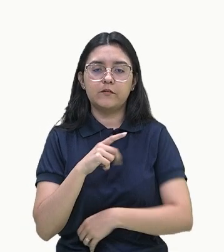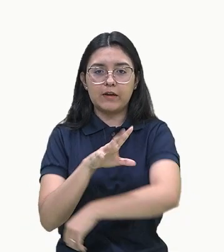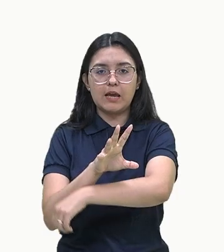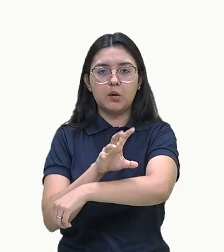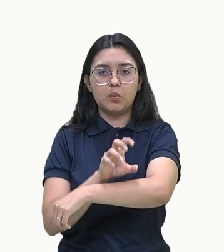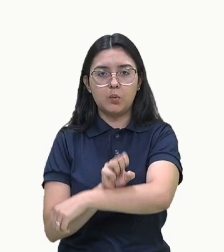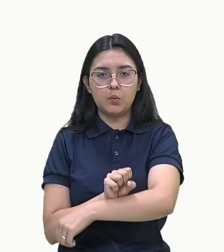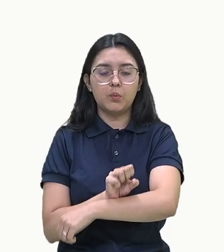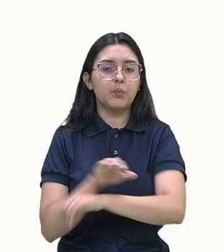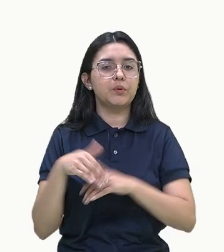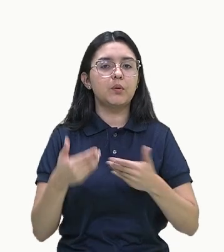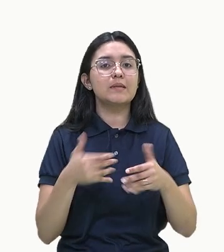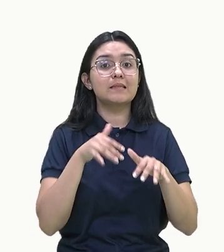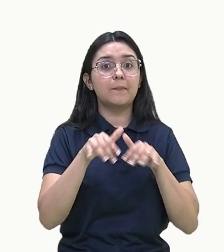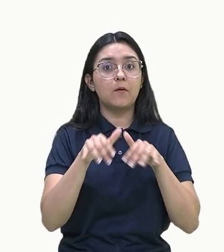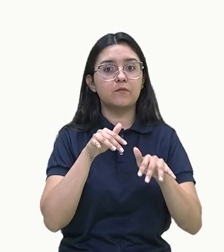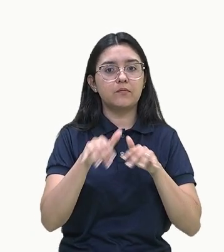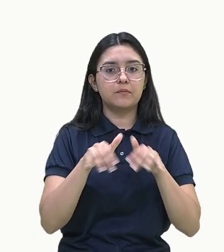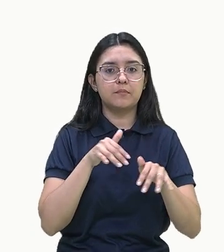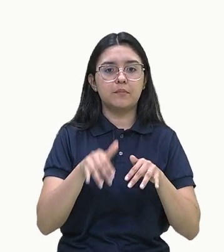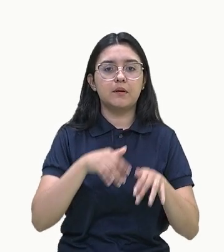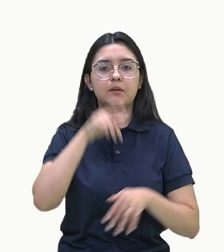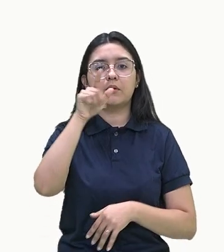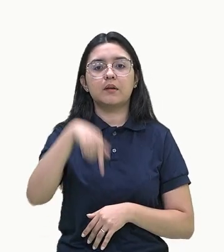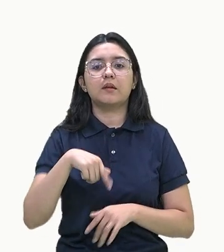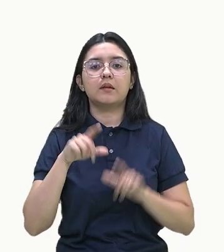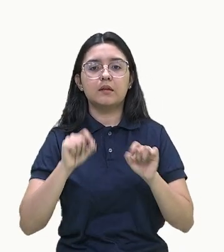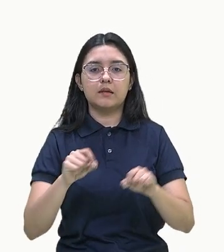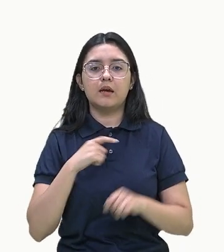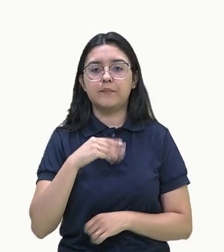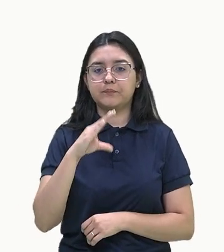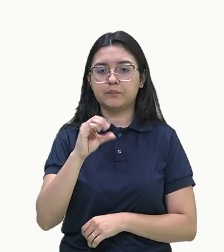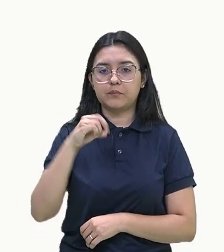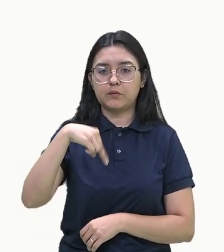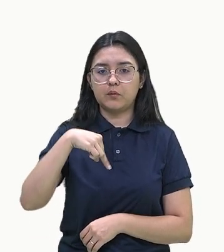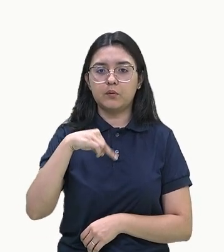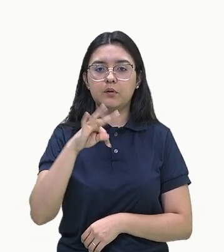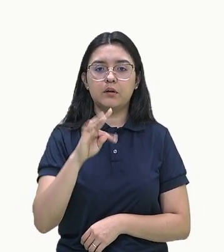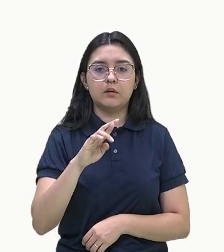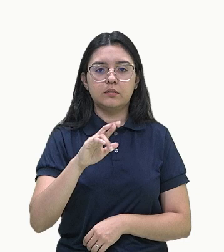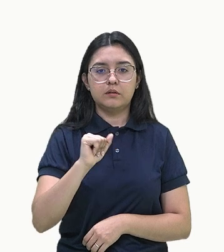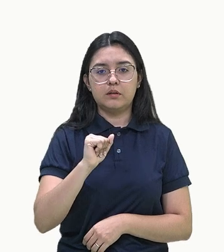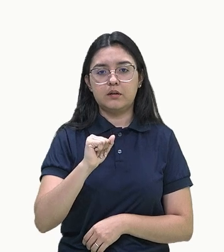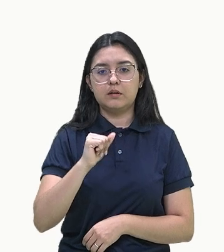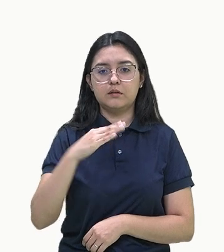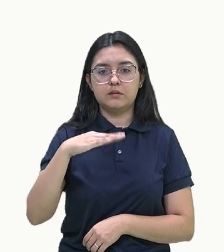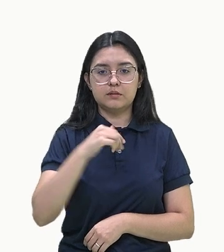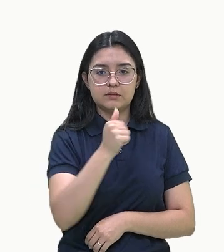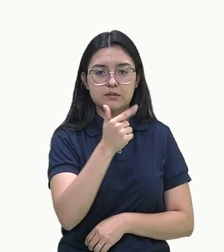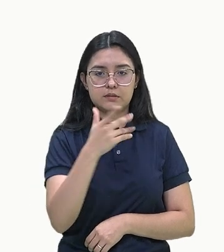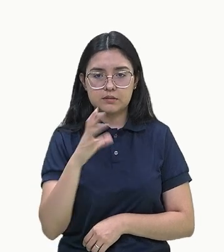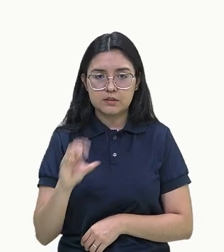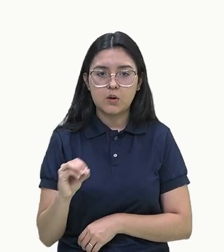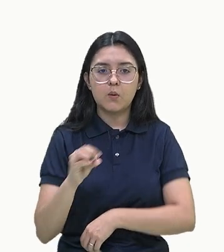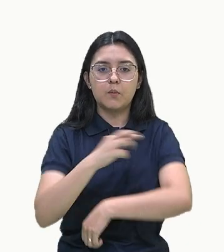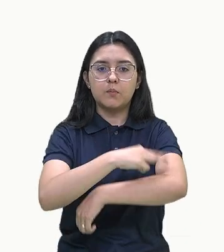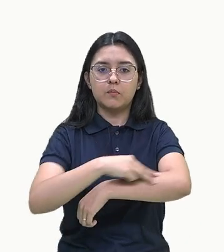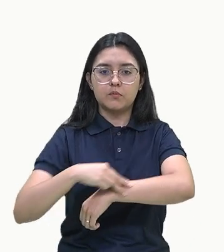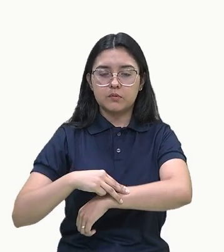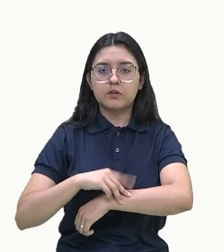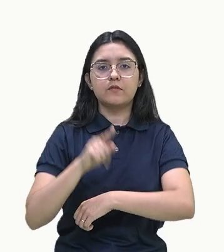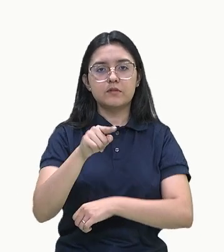E é esse movimento que nós chamamos de contração muscular, em que você vai realizar aí as